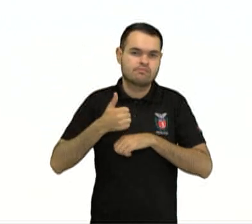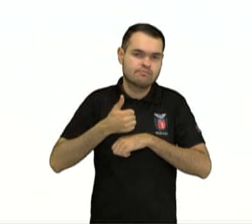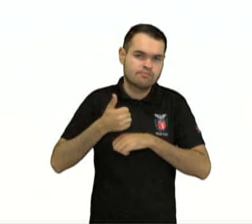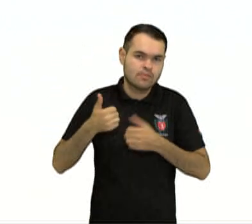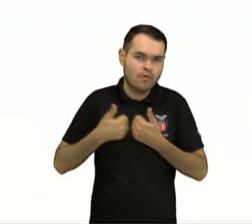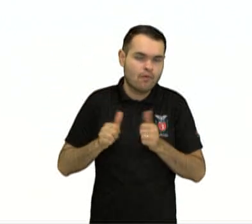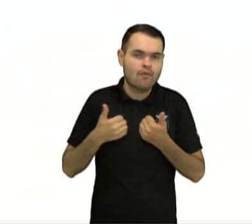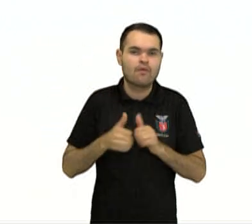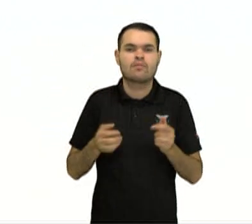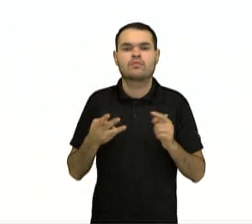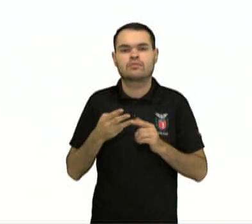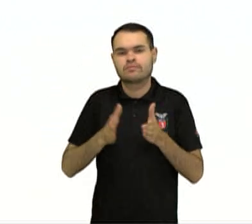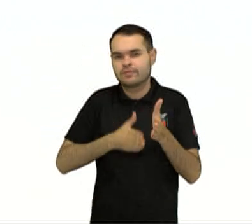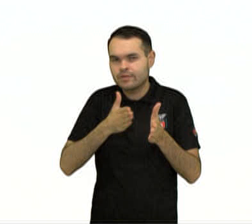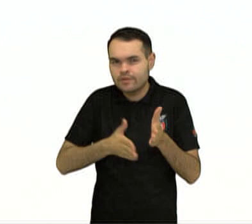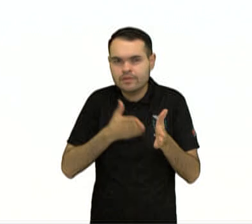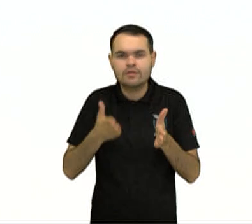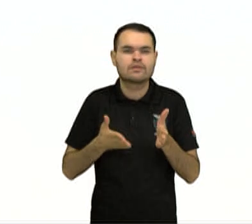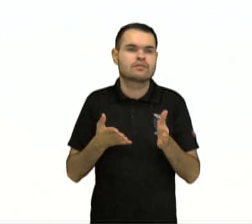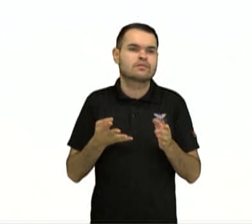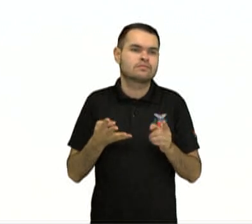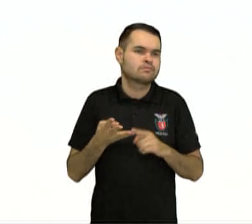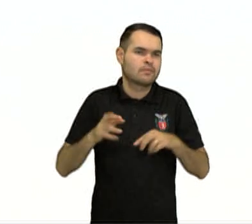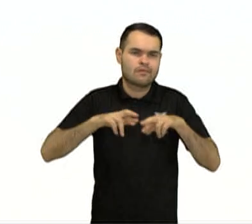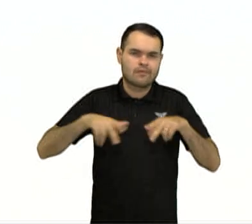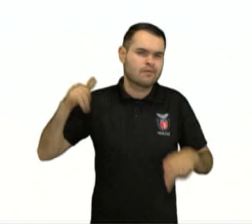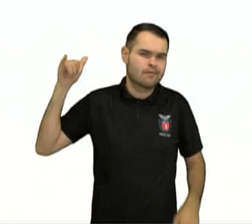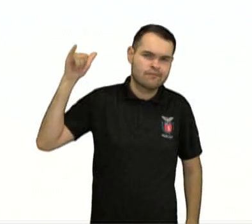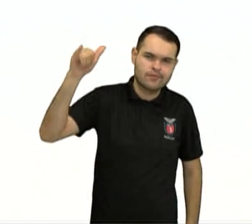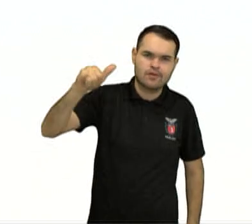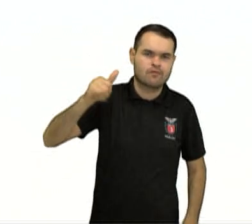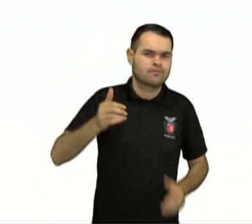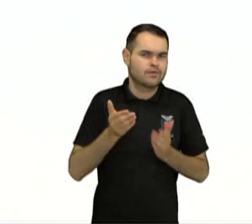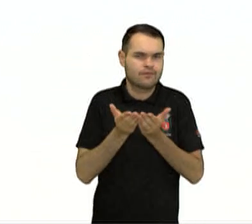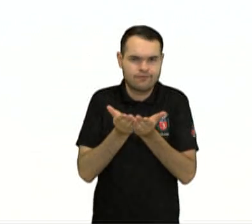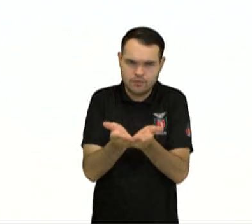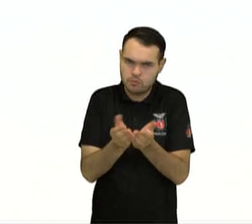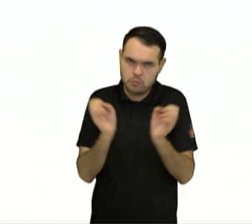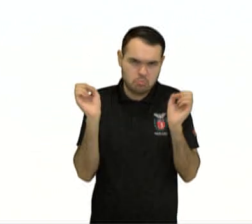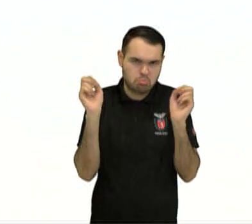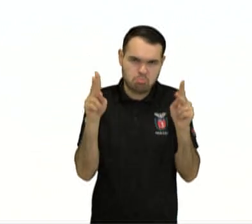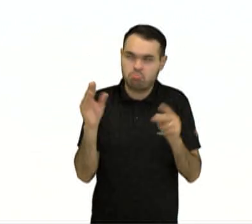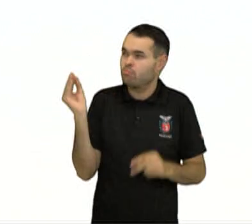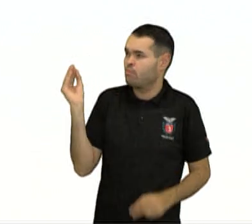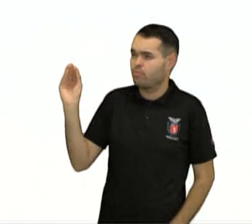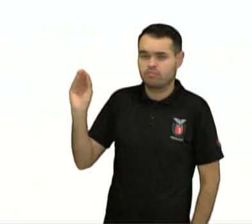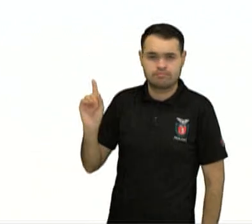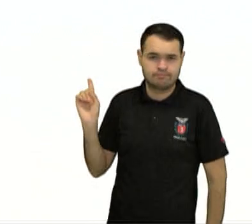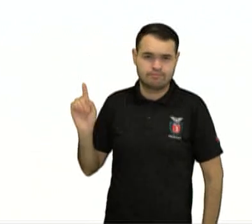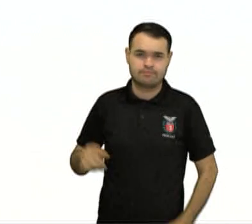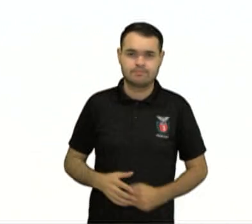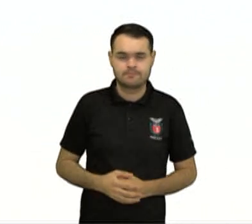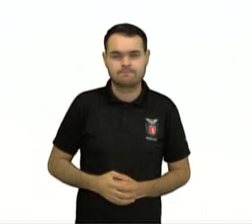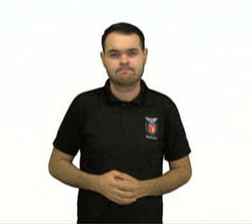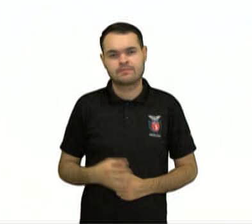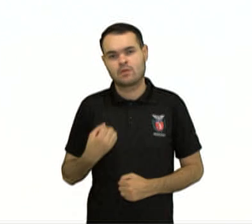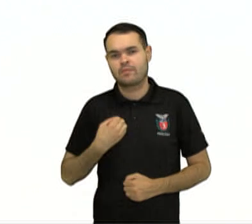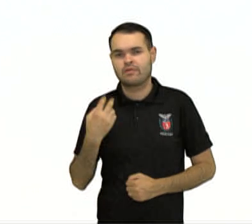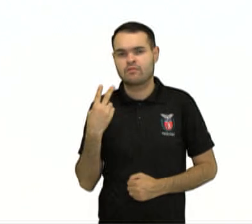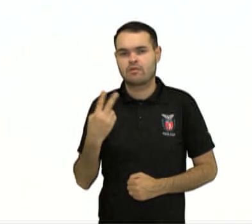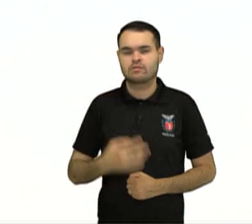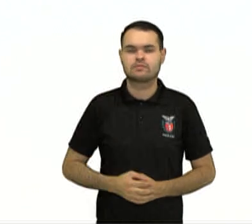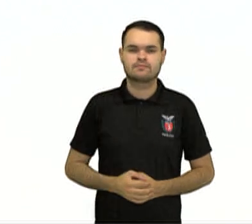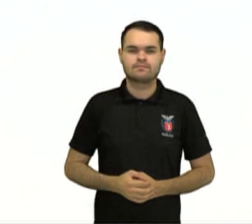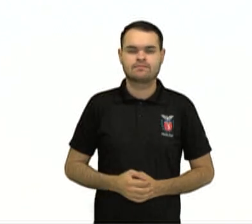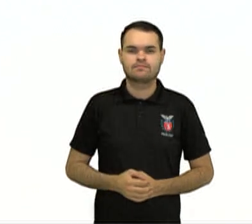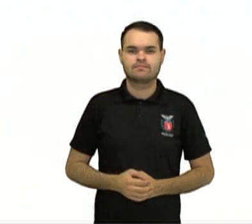ship, train, carro, ônibus, avião, navio, trem, ok? 2. Have you ever been